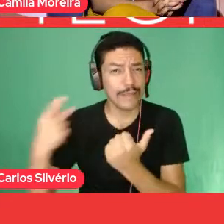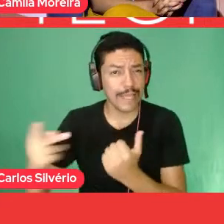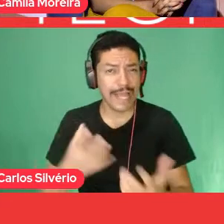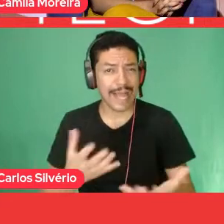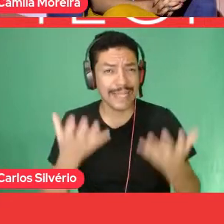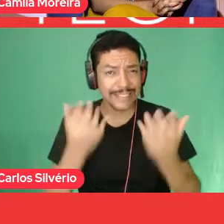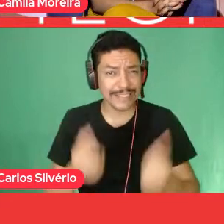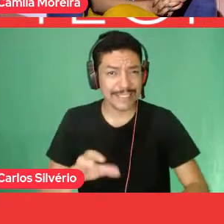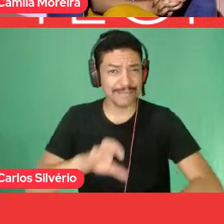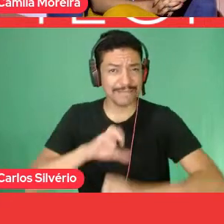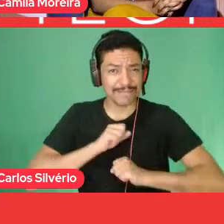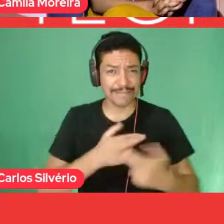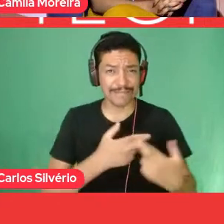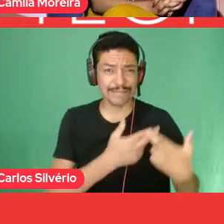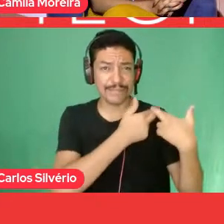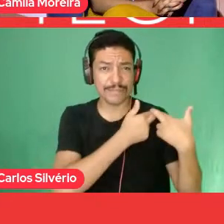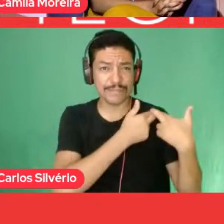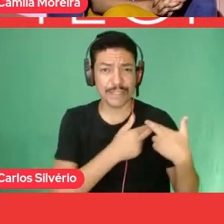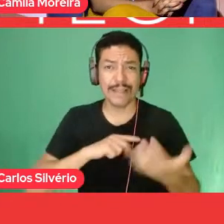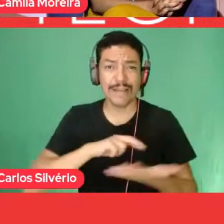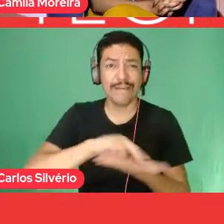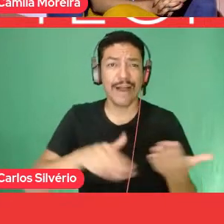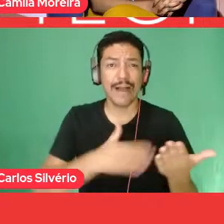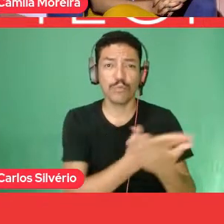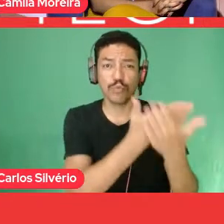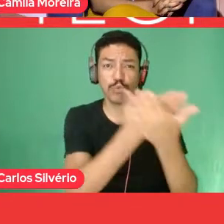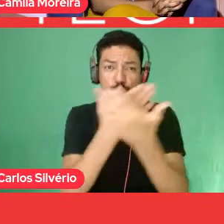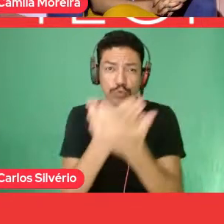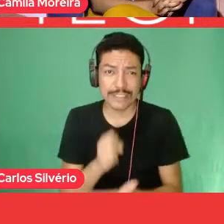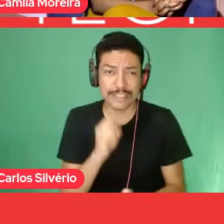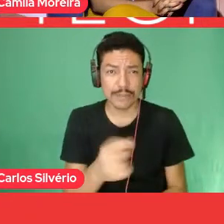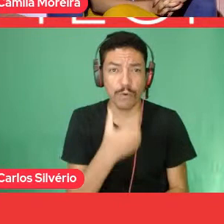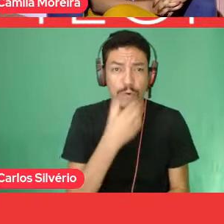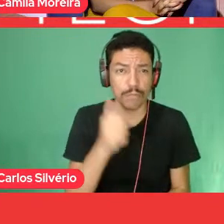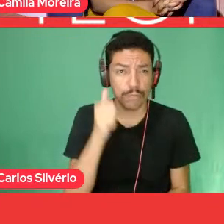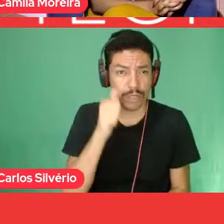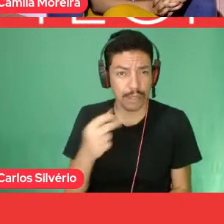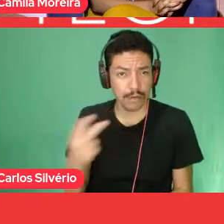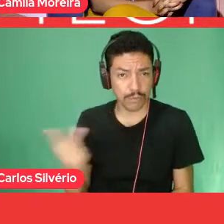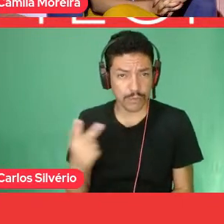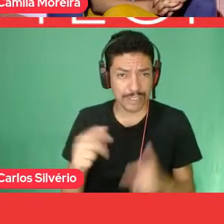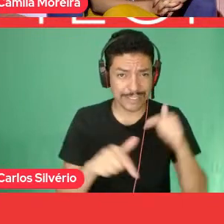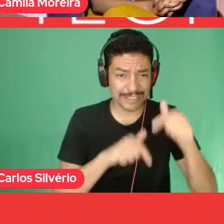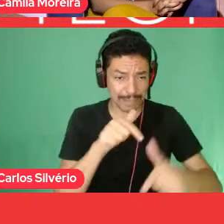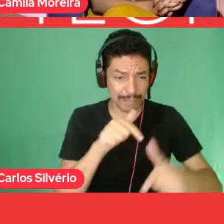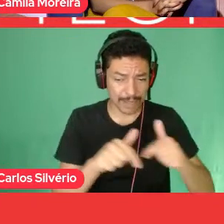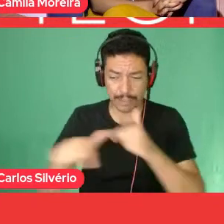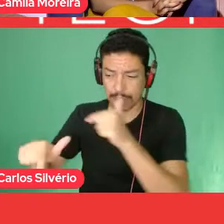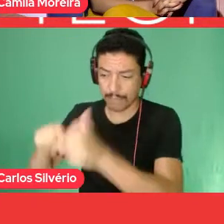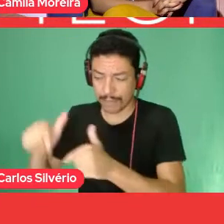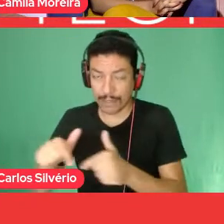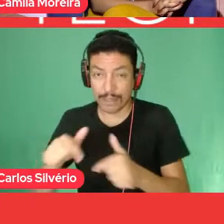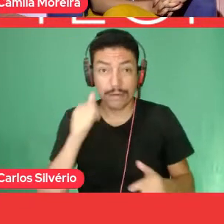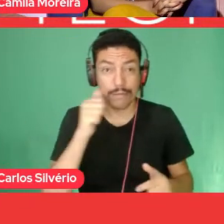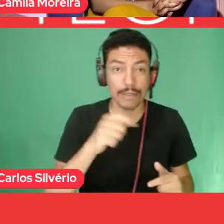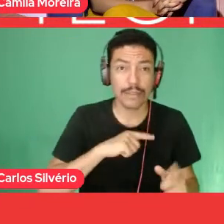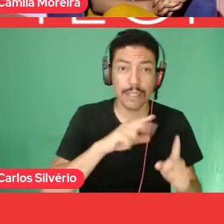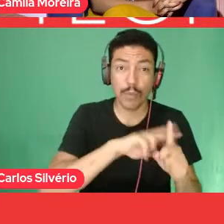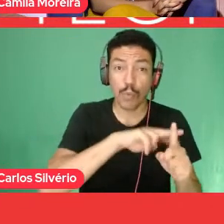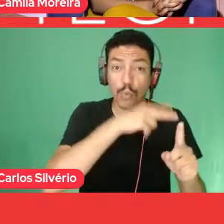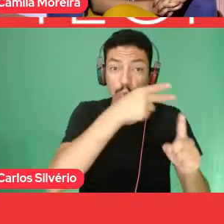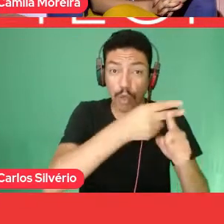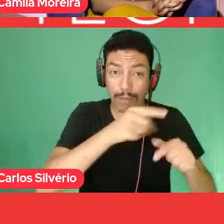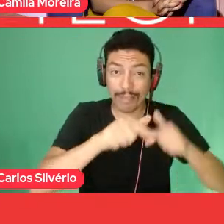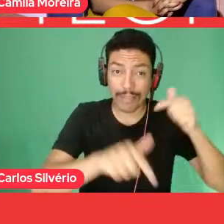muitos estudos que falam, né, que a mulher e o homem que trabalham, quando o casal trabalha, a mulher tem duas vezes mais o